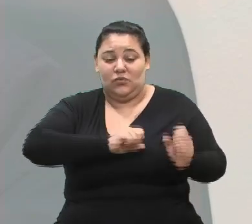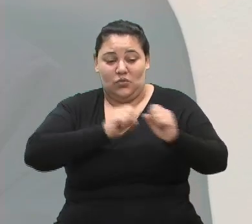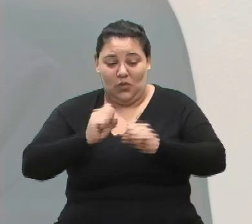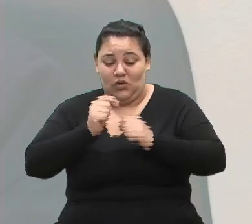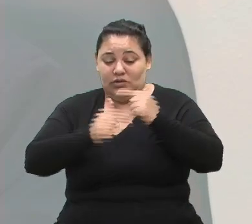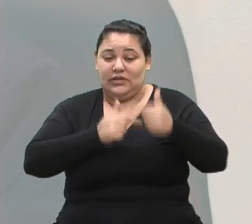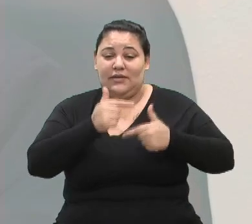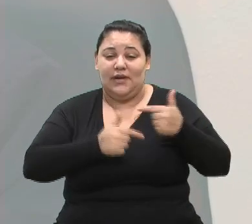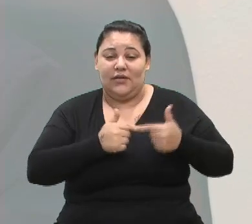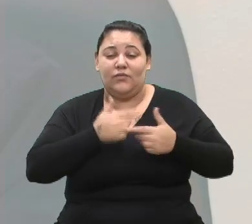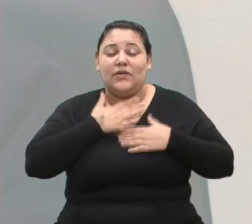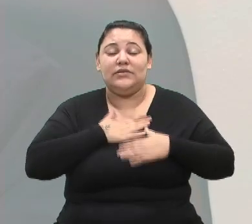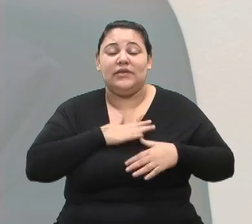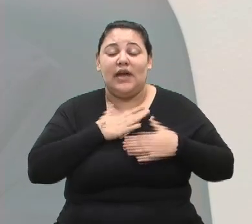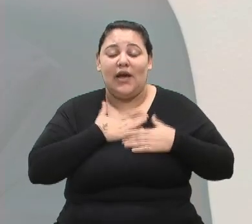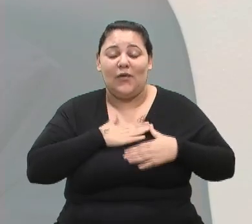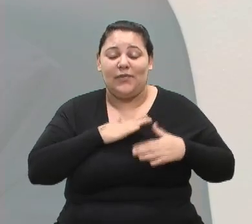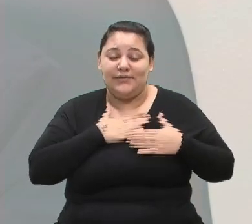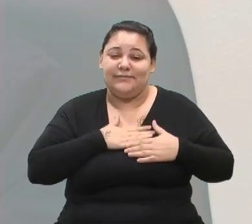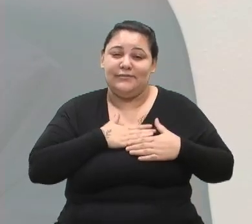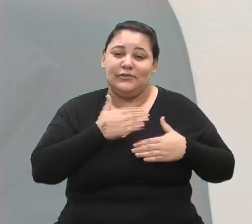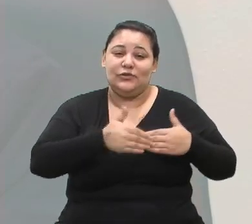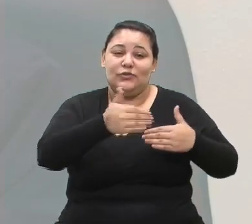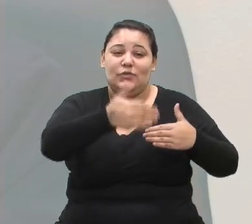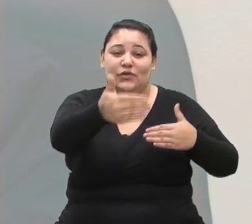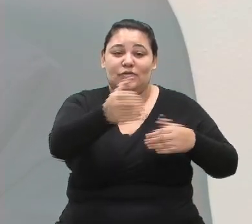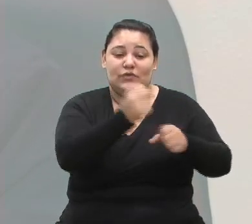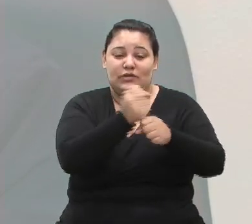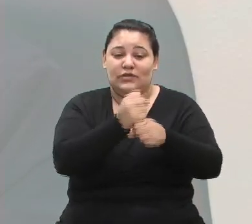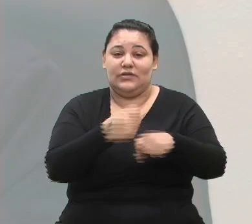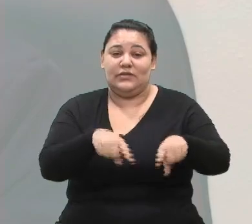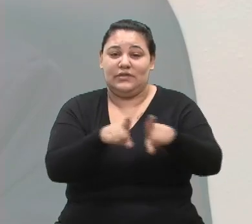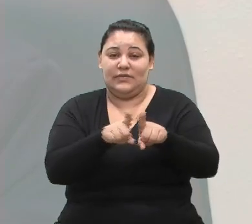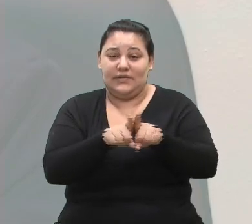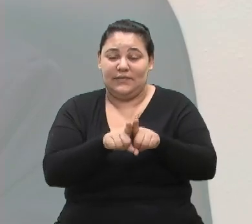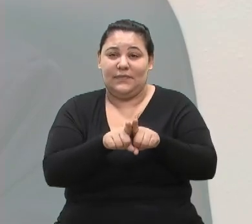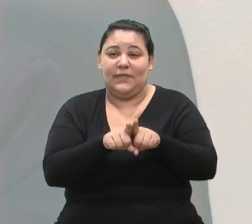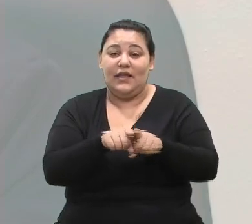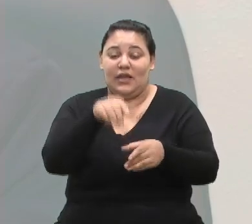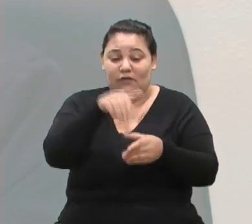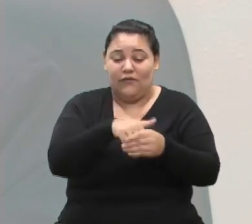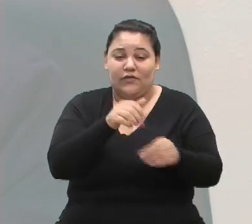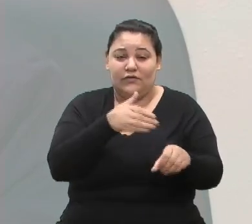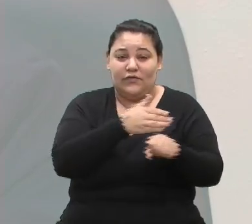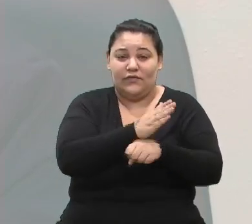com tranquilidade pelos próximos anos que se avizinham. Então, votarei